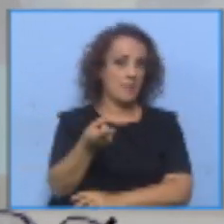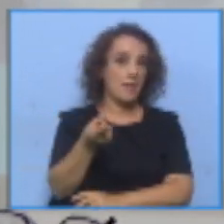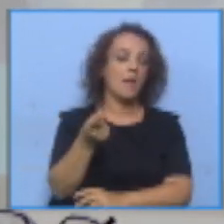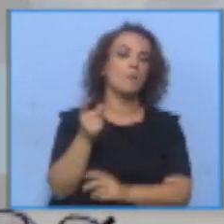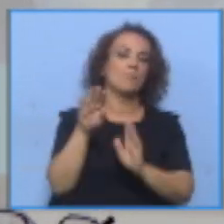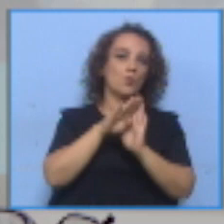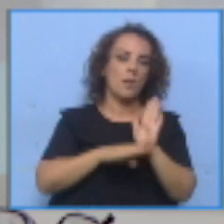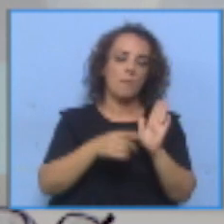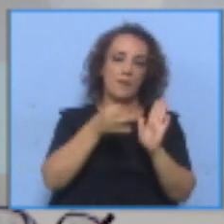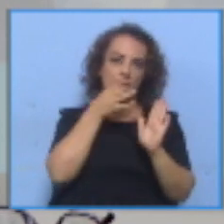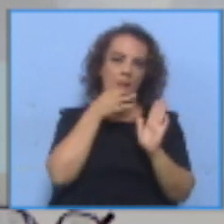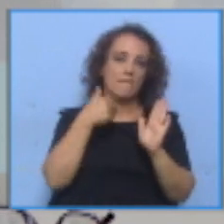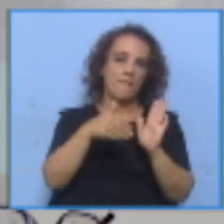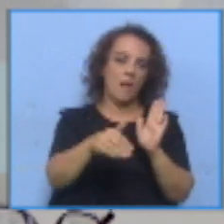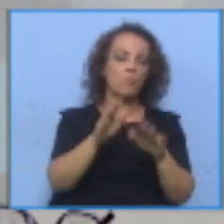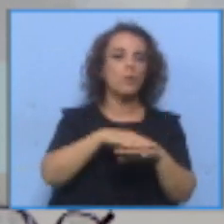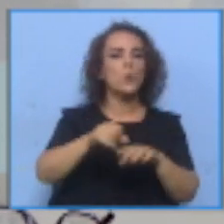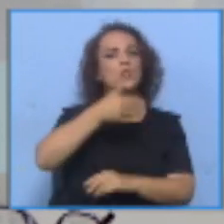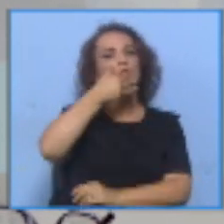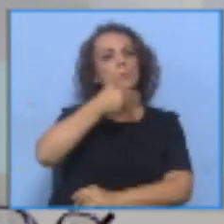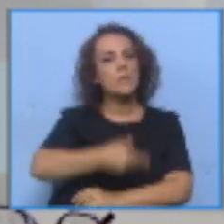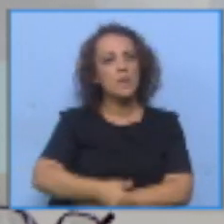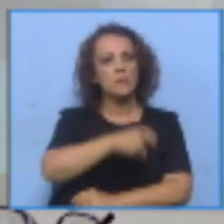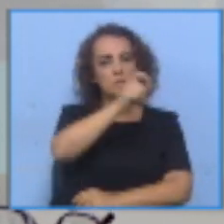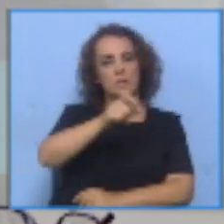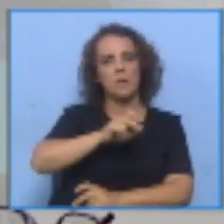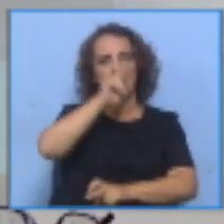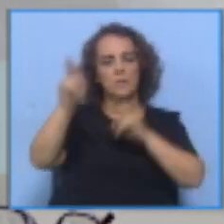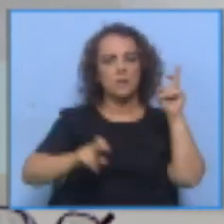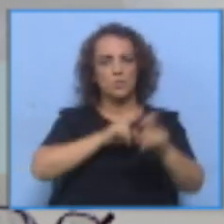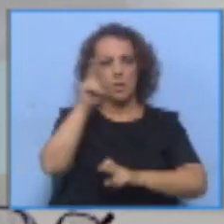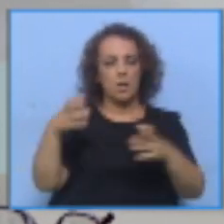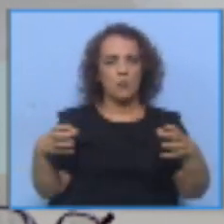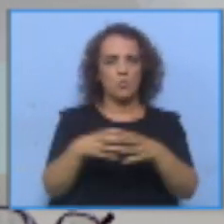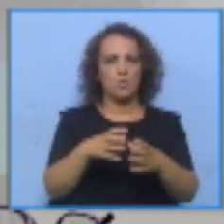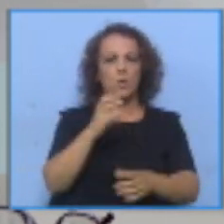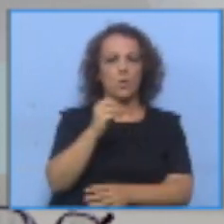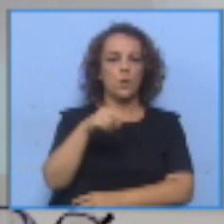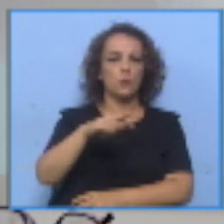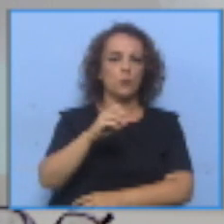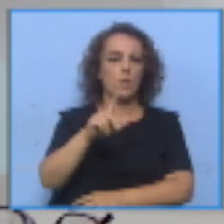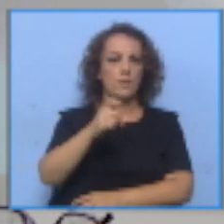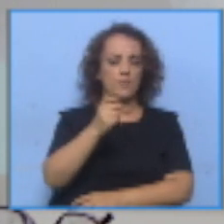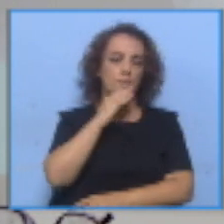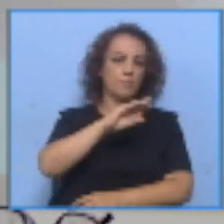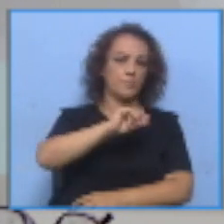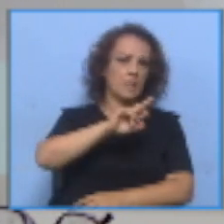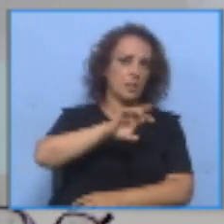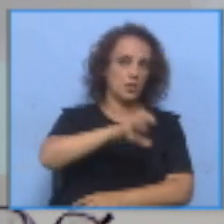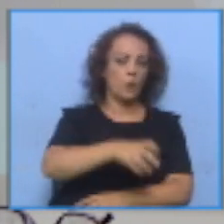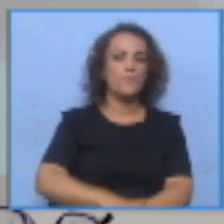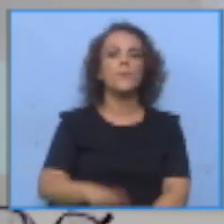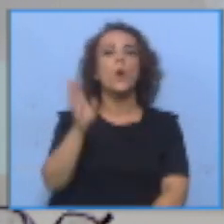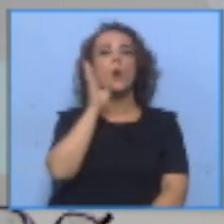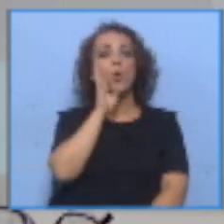programa Eclésia, precisamente através da experiência dos missionários da Consolata naquela região. Mais